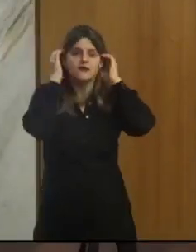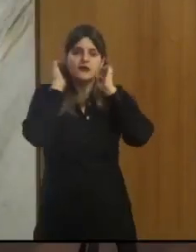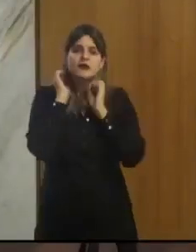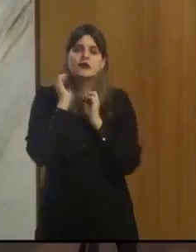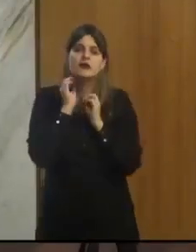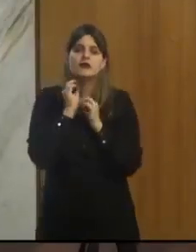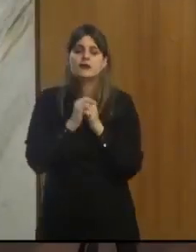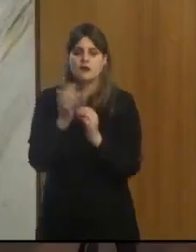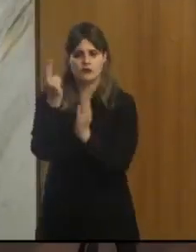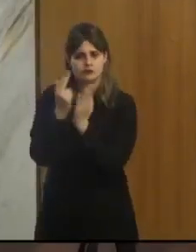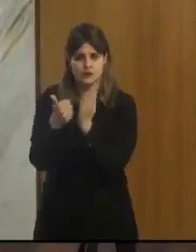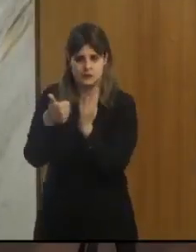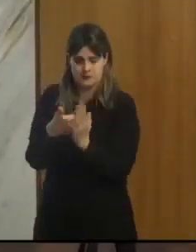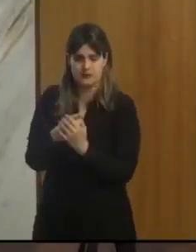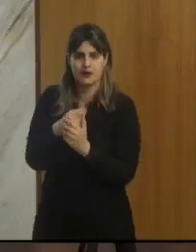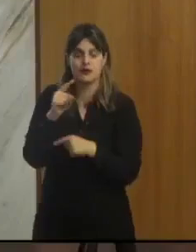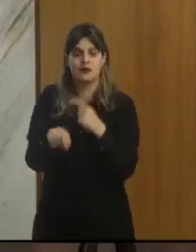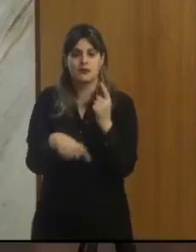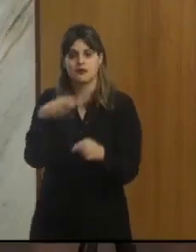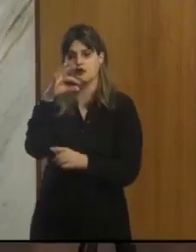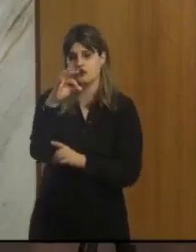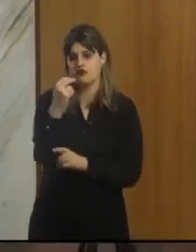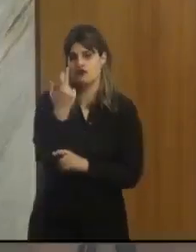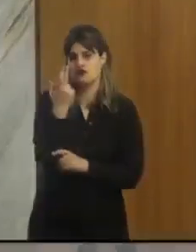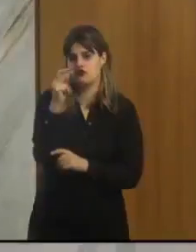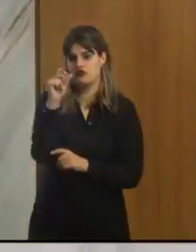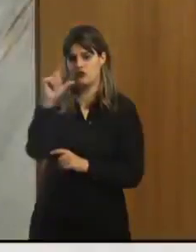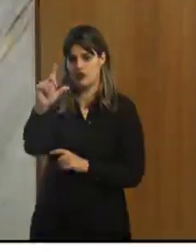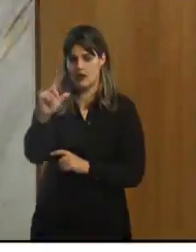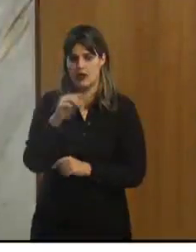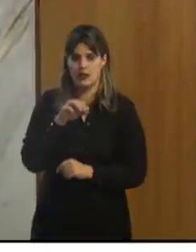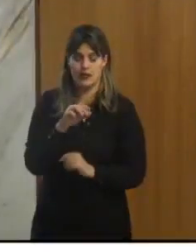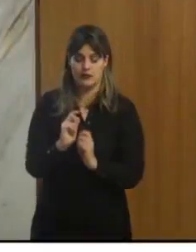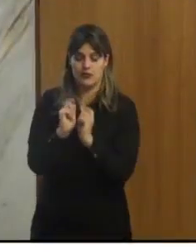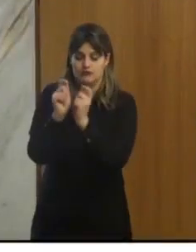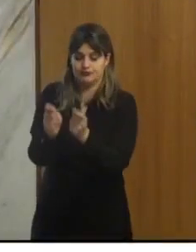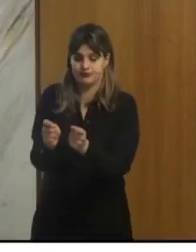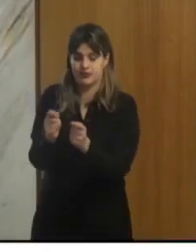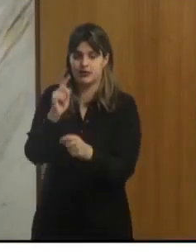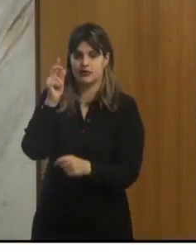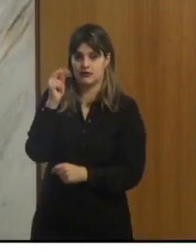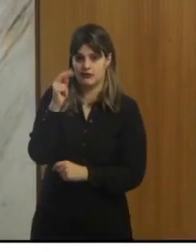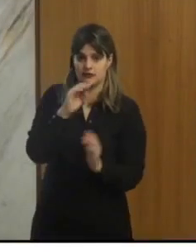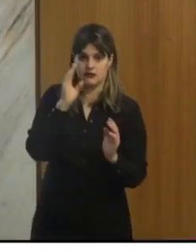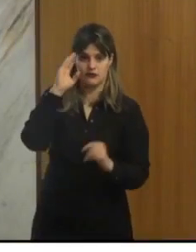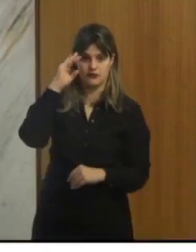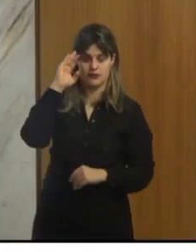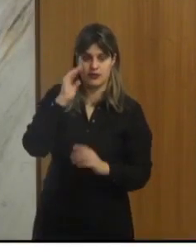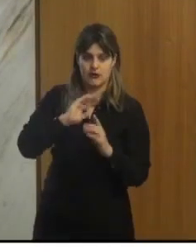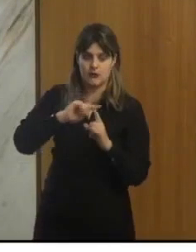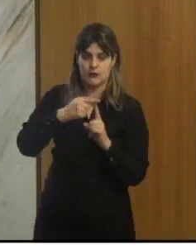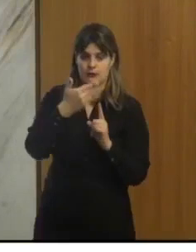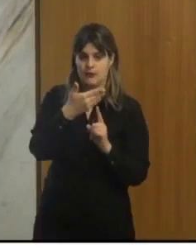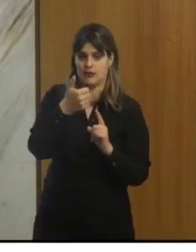ele. Depois passamos para o Foral, de Manuel Lino. O Foral atribuído a Sode, a 13 de fevereiro de 1513,